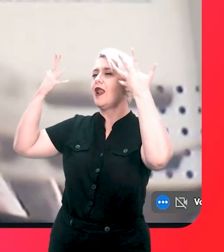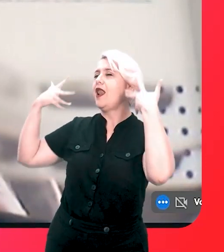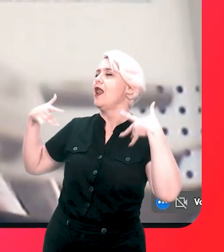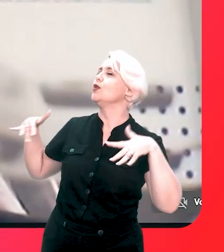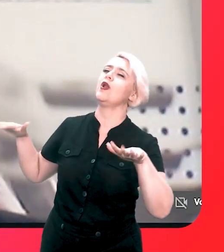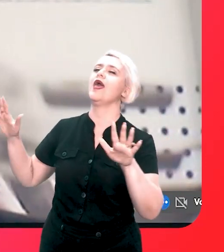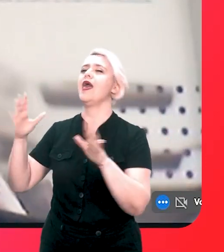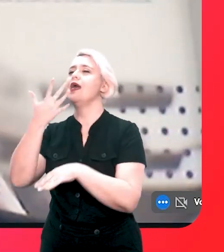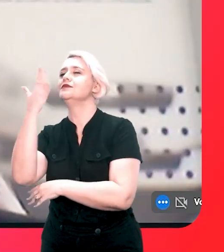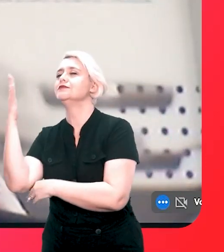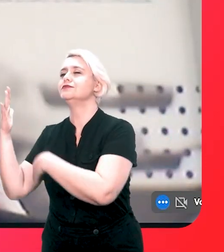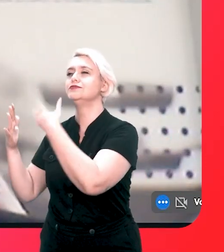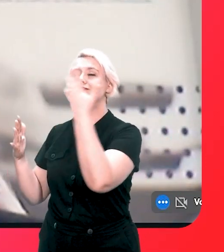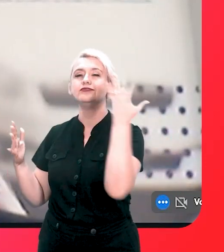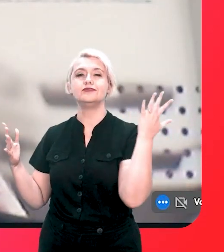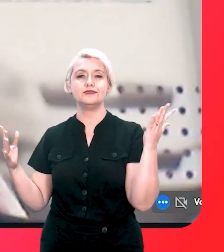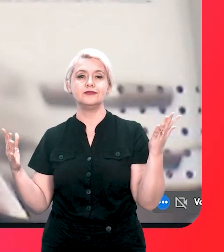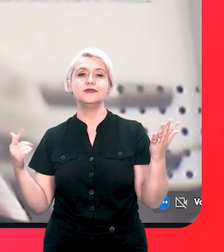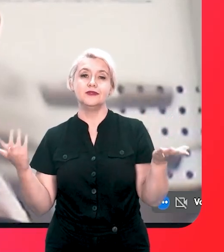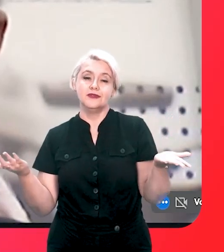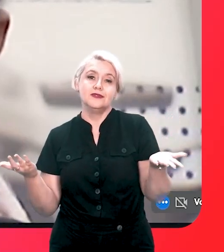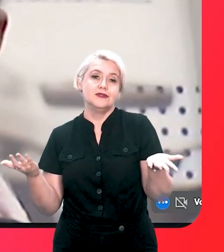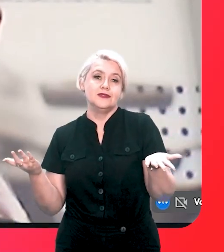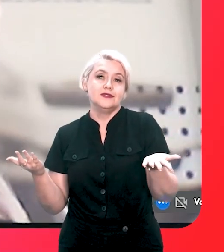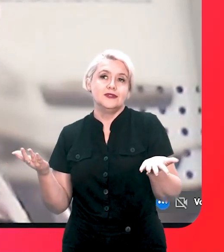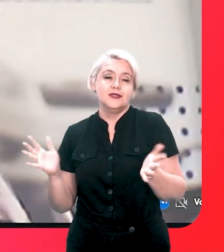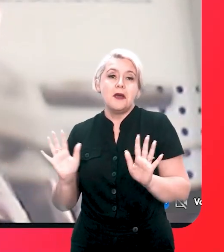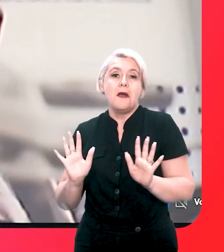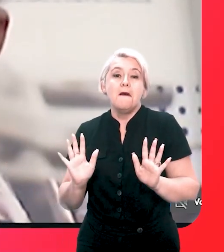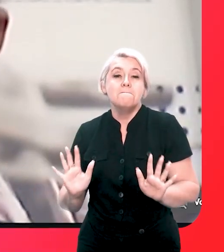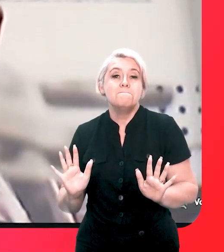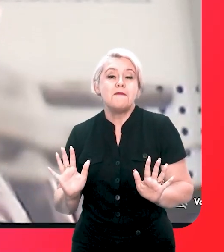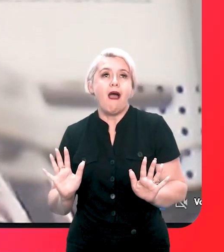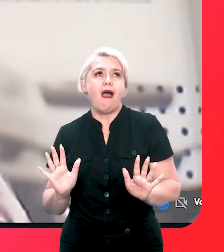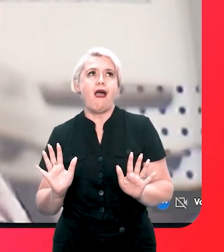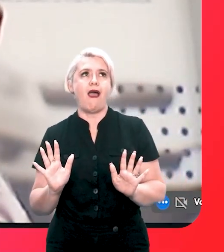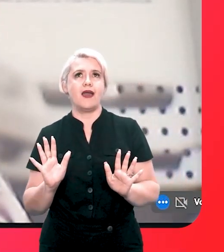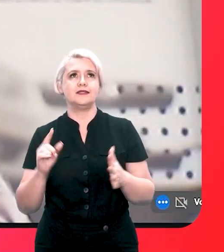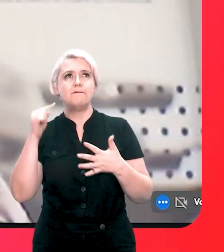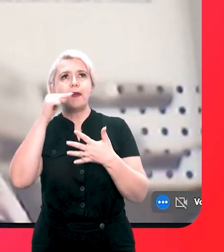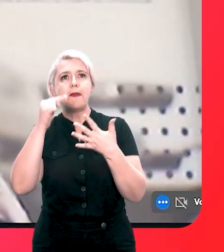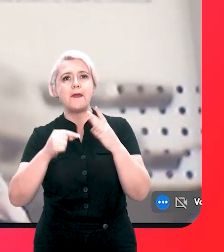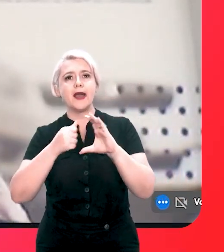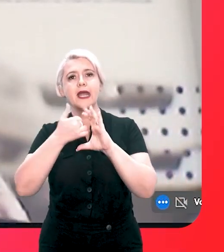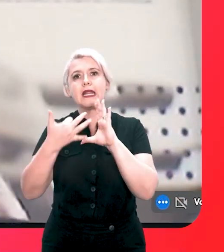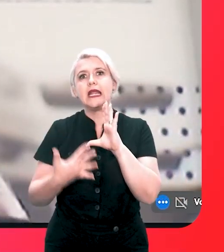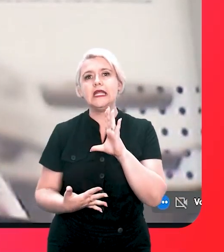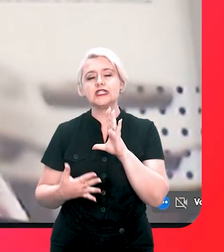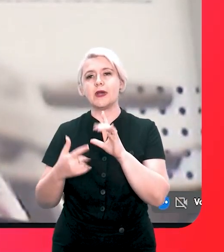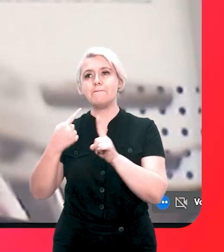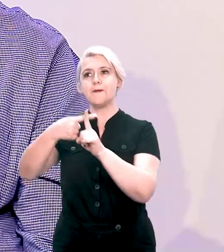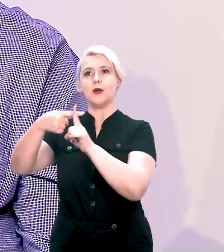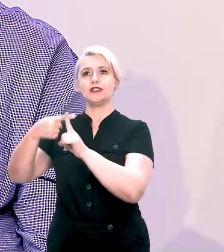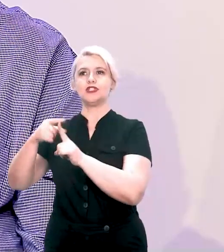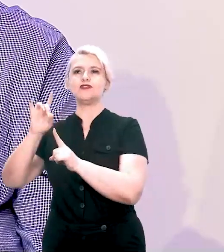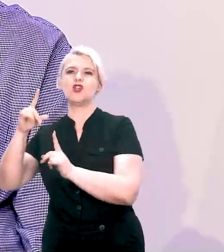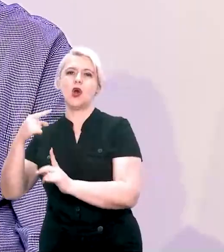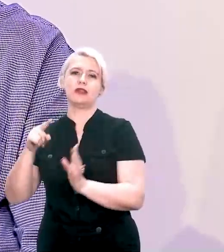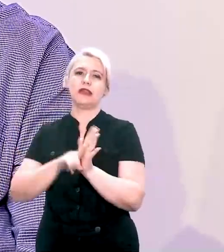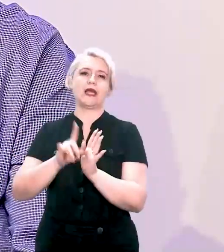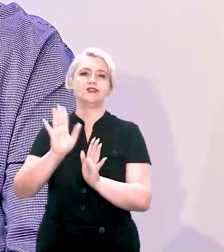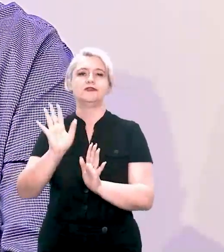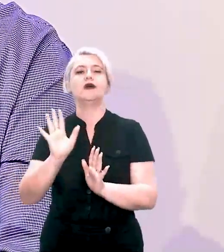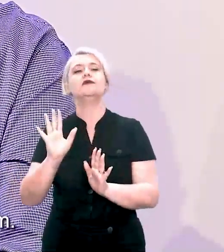mas não vamos botar tanto... Nem outro muito ruim, nem outro tão bom. É a vida, né,